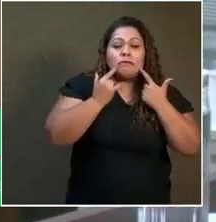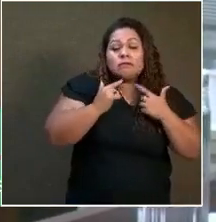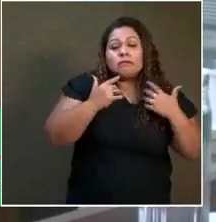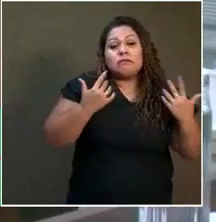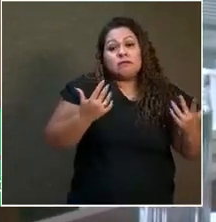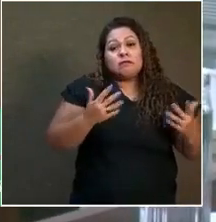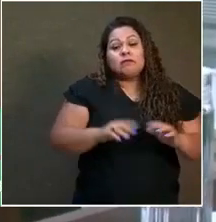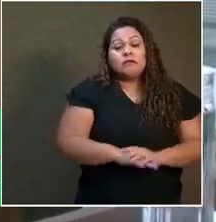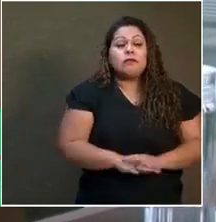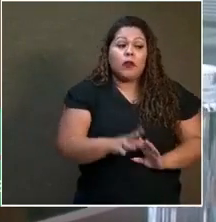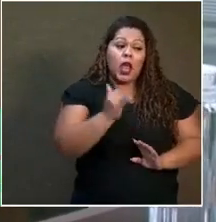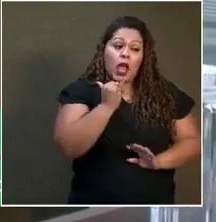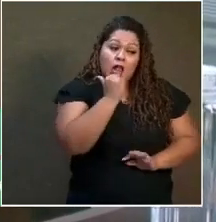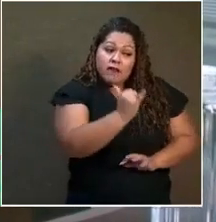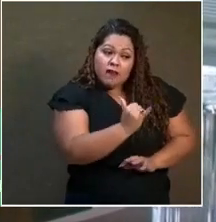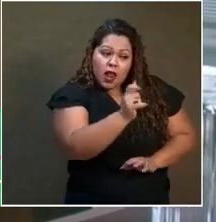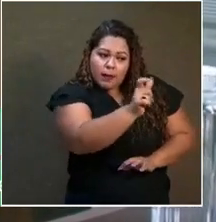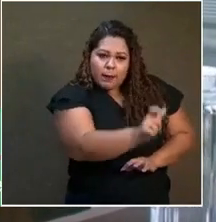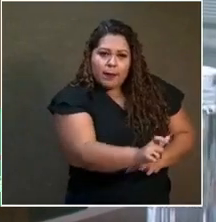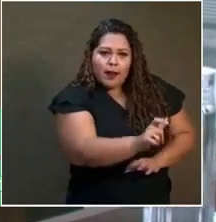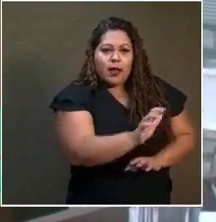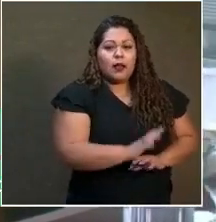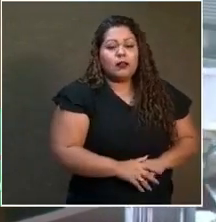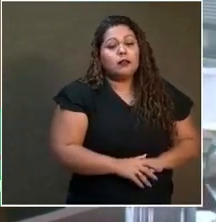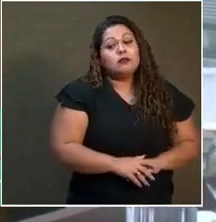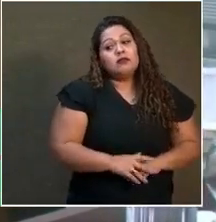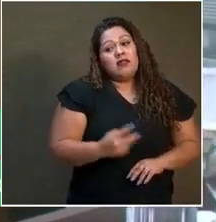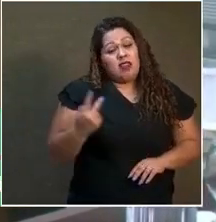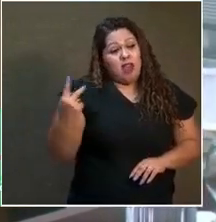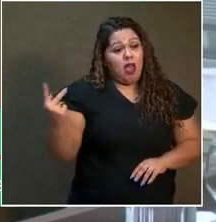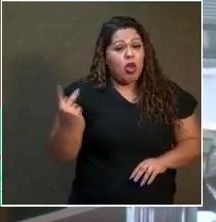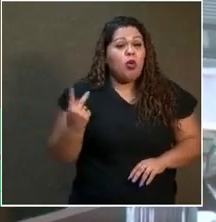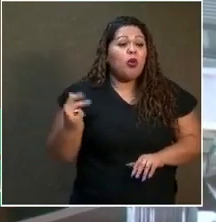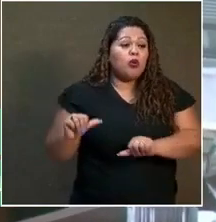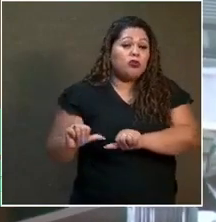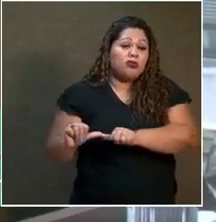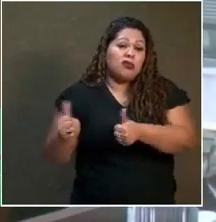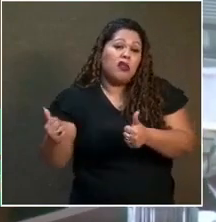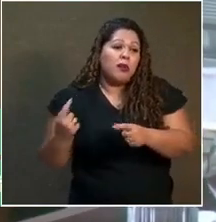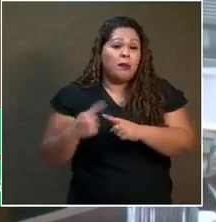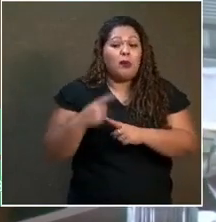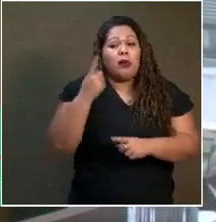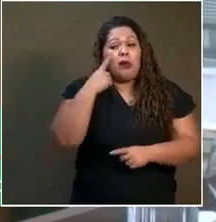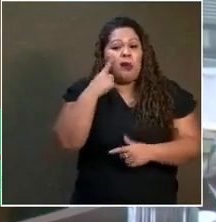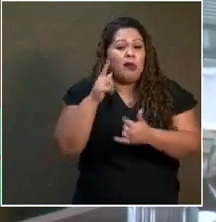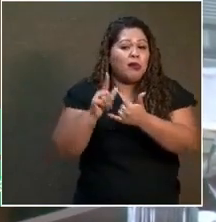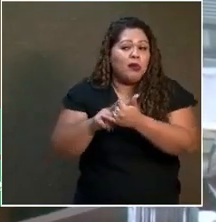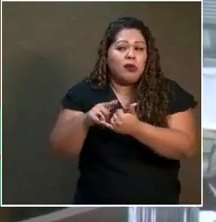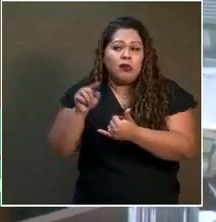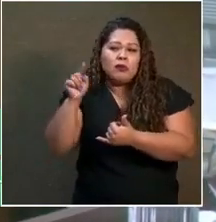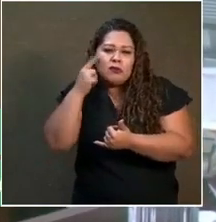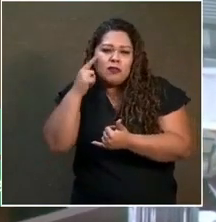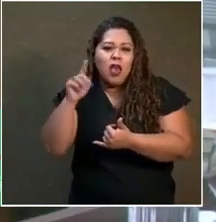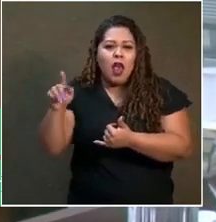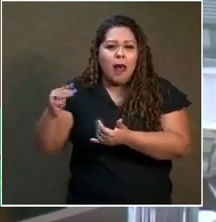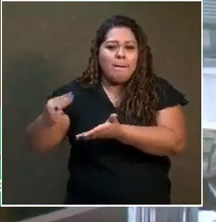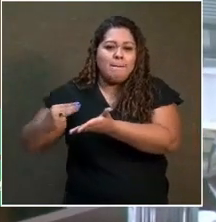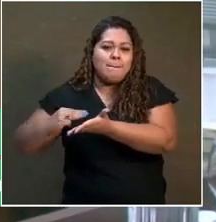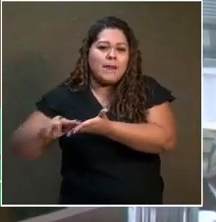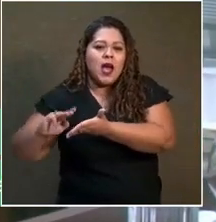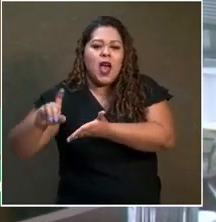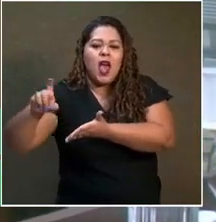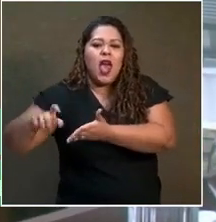E ele fala para ela, vamos nos separar, porque eu peguei o celular dela, ela estava mandando mensagem, está ali,